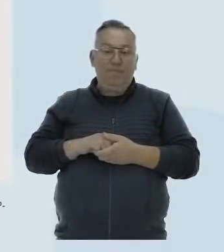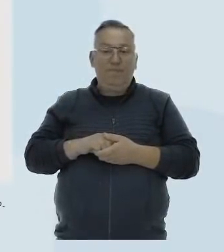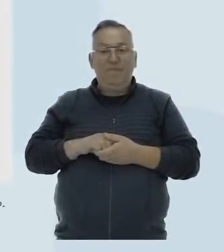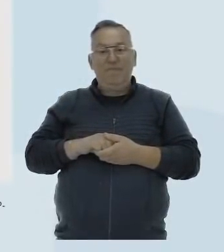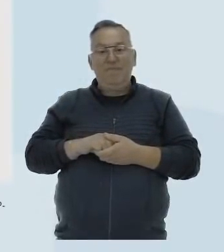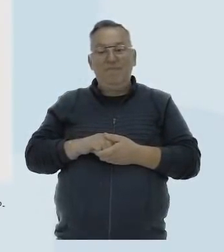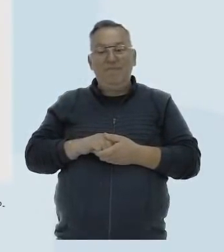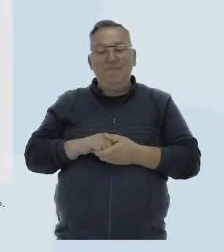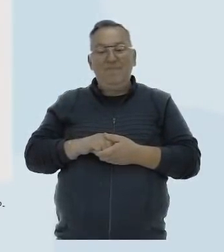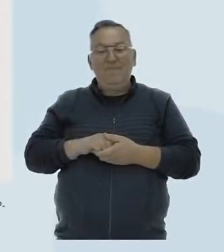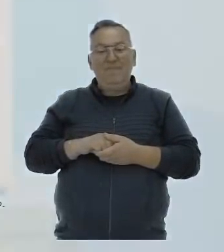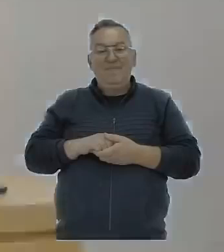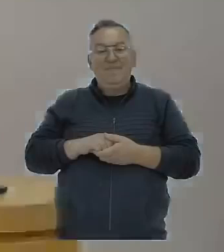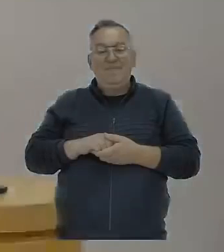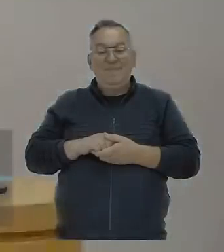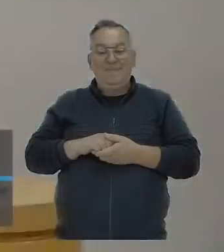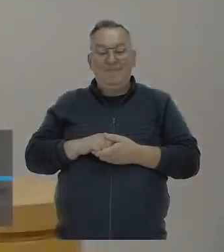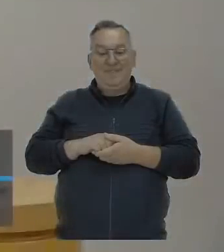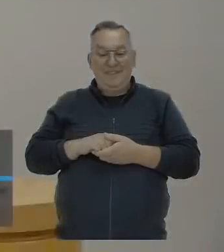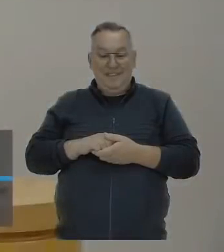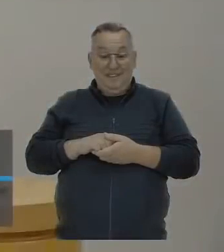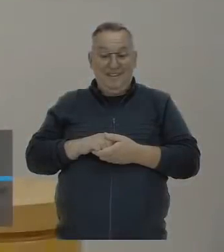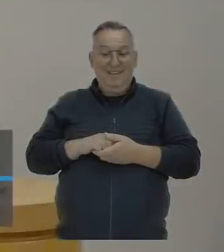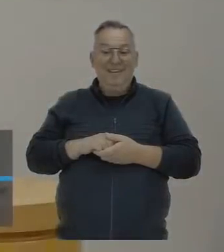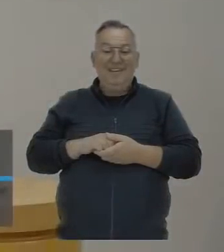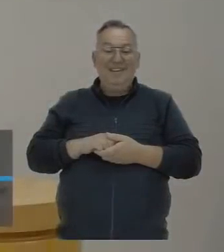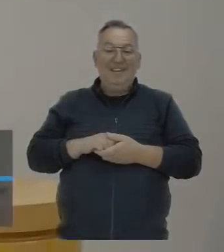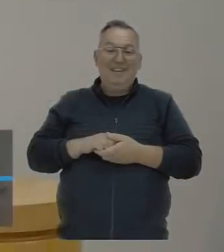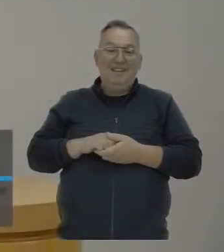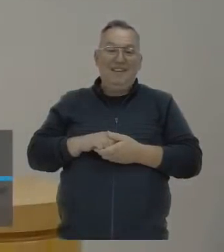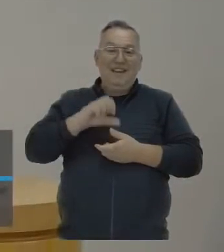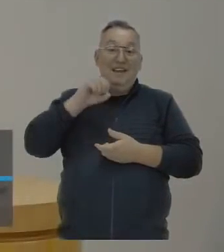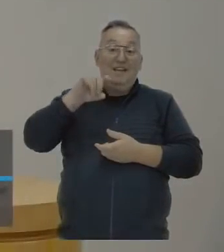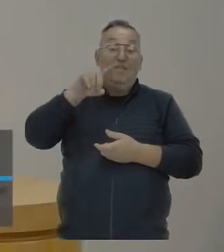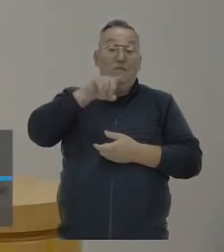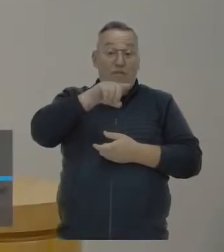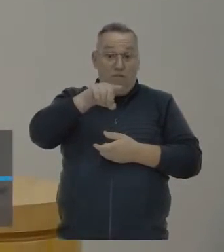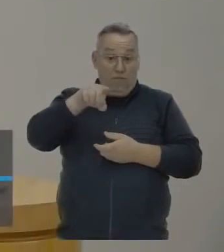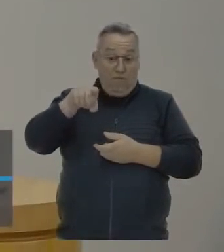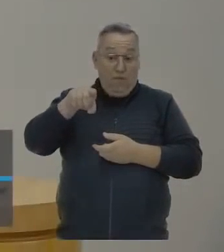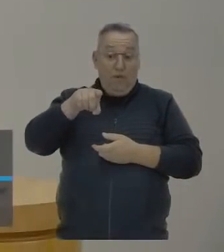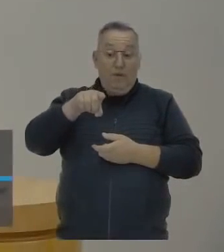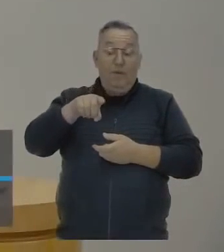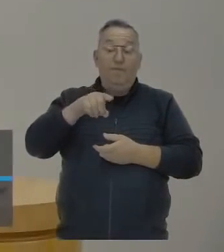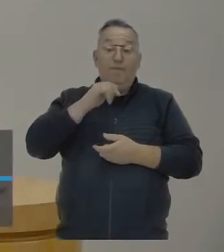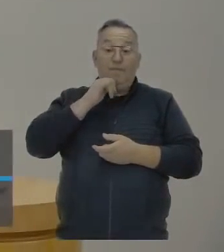Pode voltar a imagem para mim, por favor? Isso. Então, se você